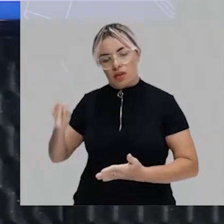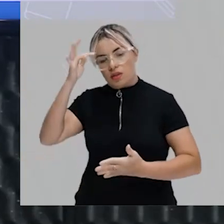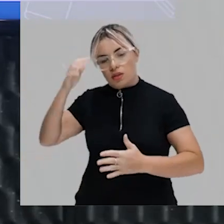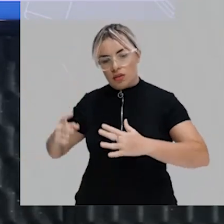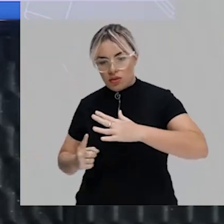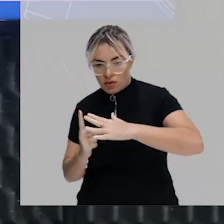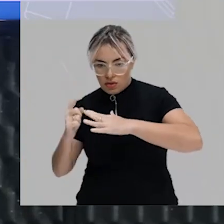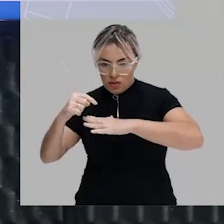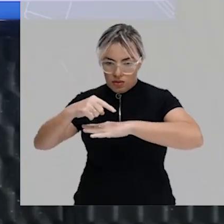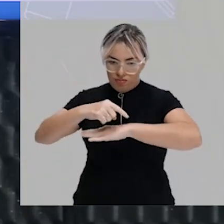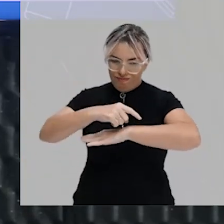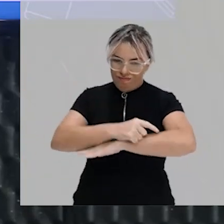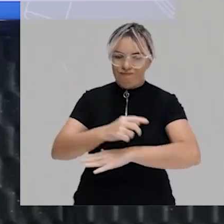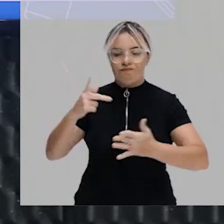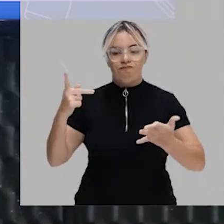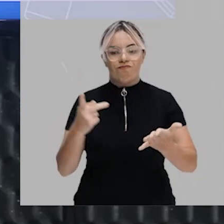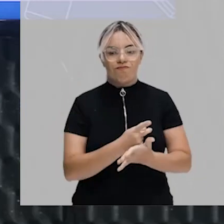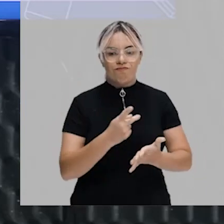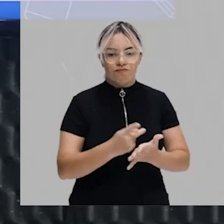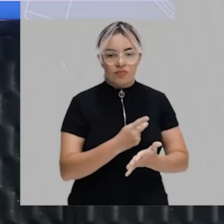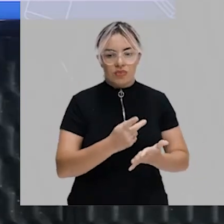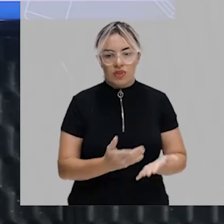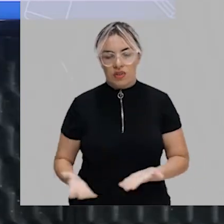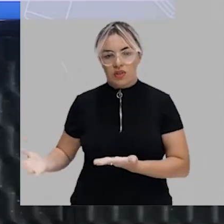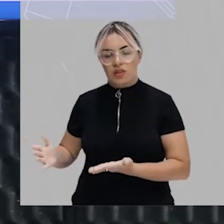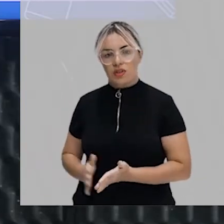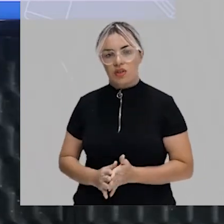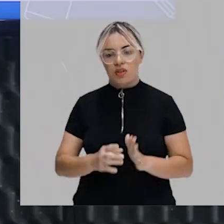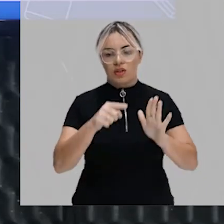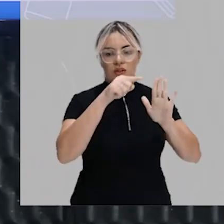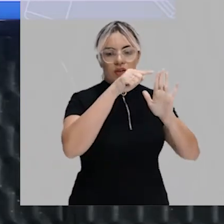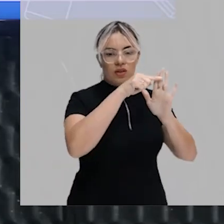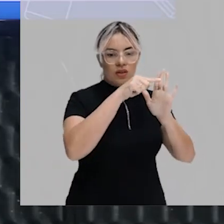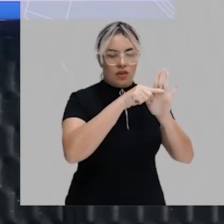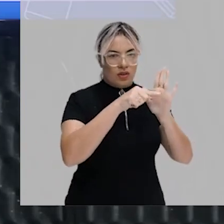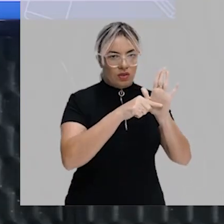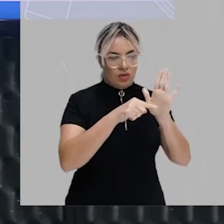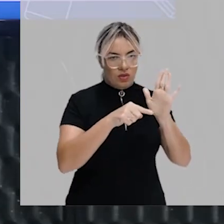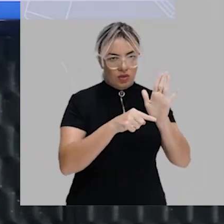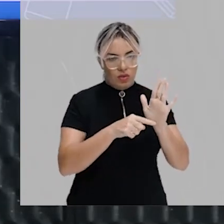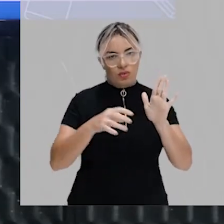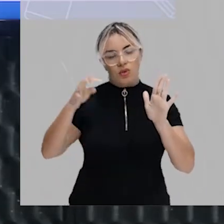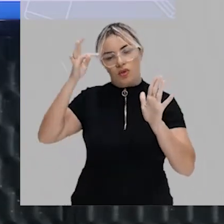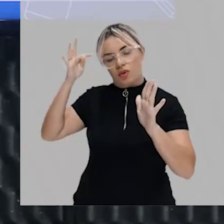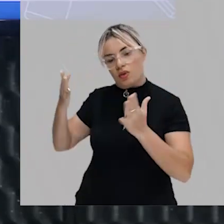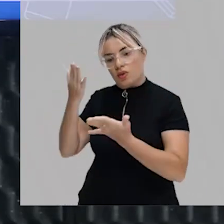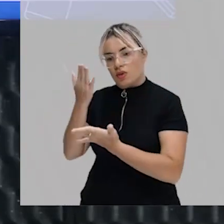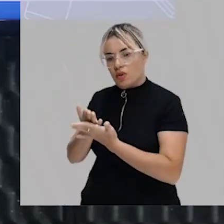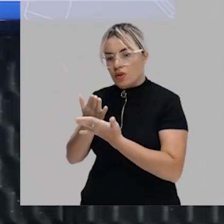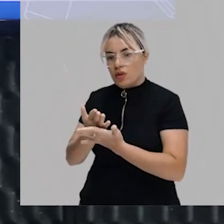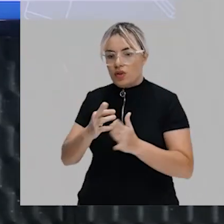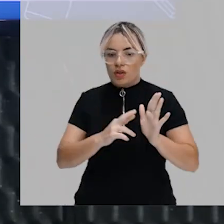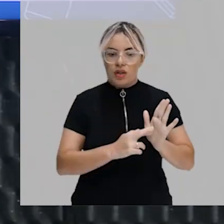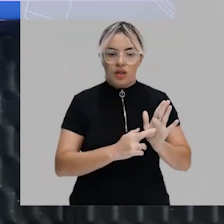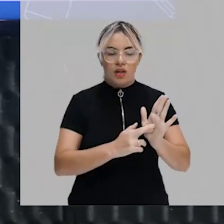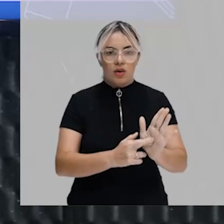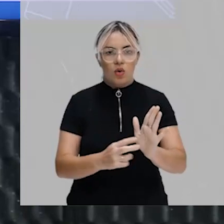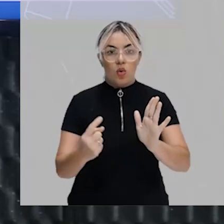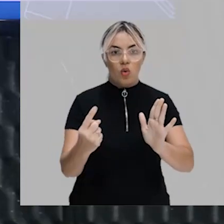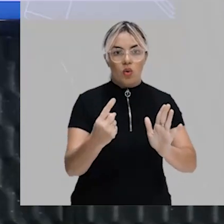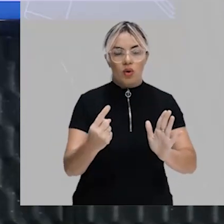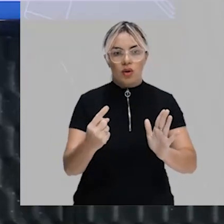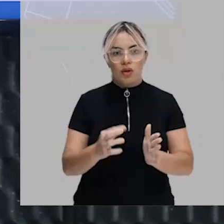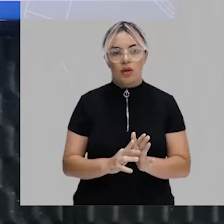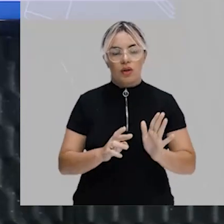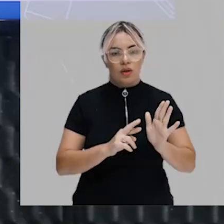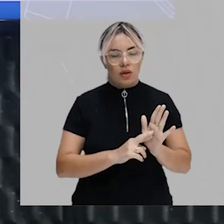incorreta. Dentre os nomes abaixo, marque o único que representa um pesquisador que aceitava essa teoria,